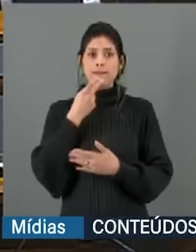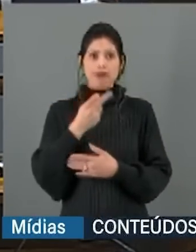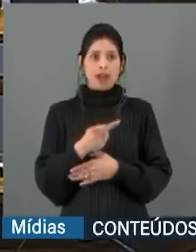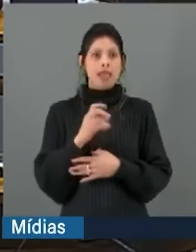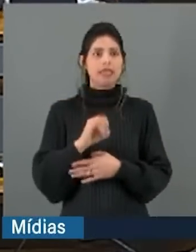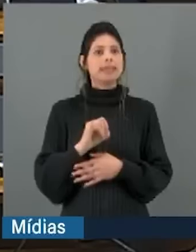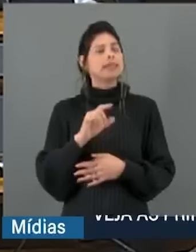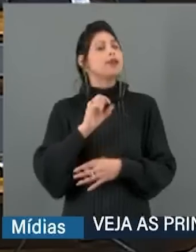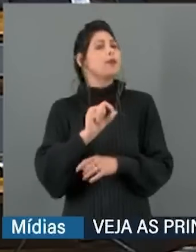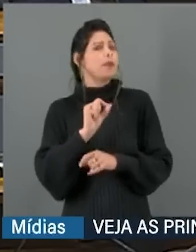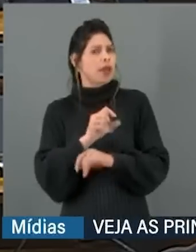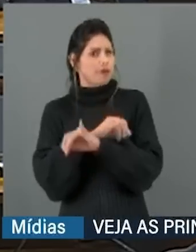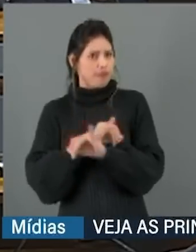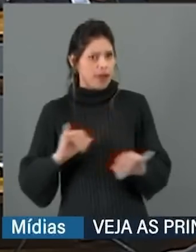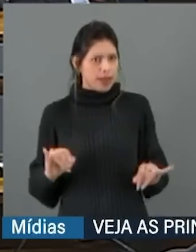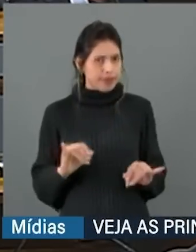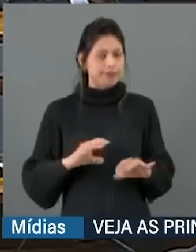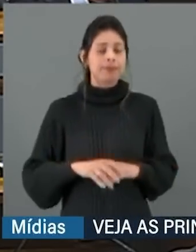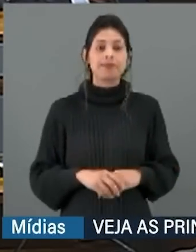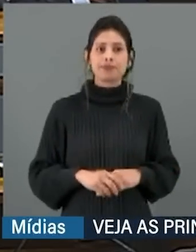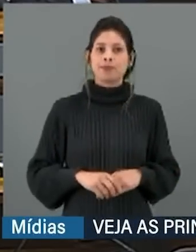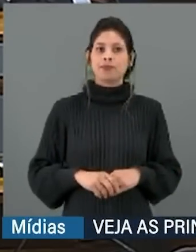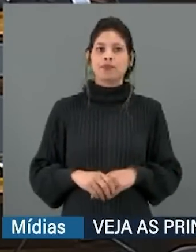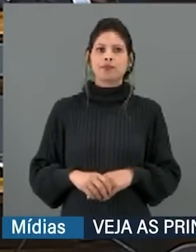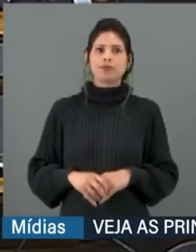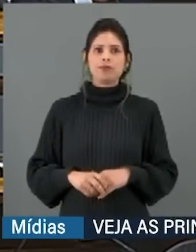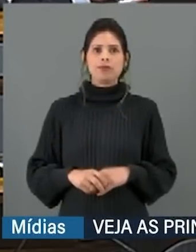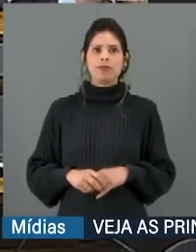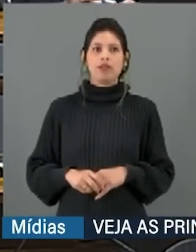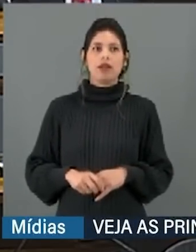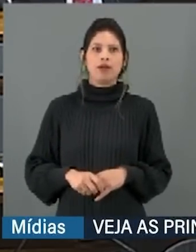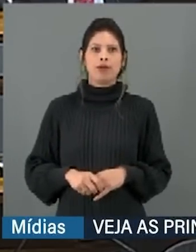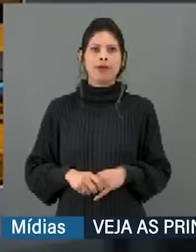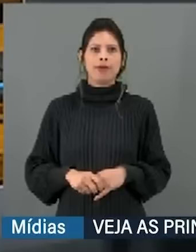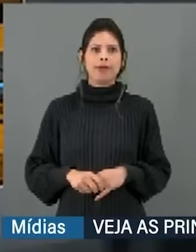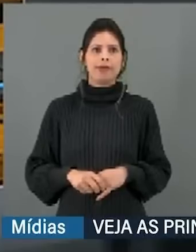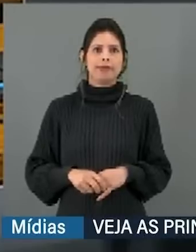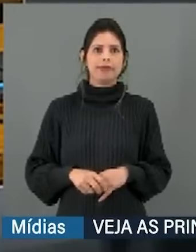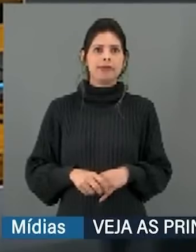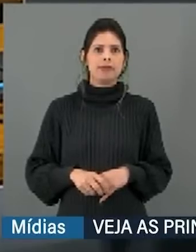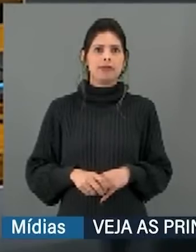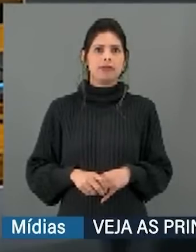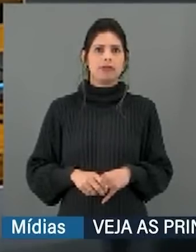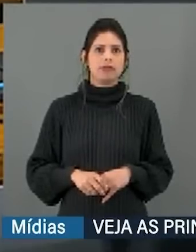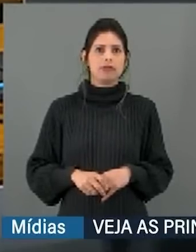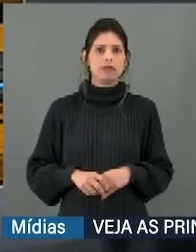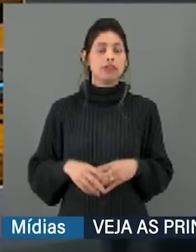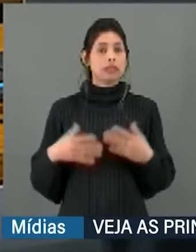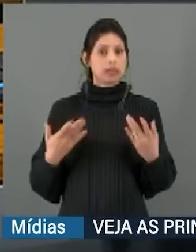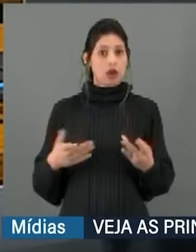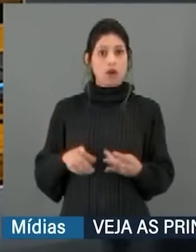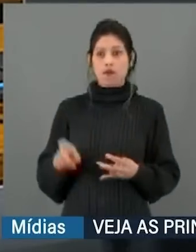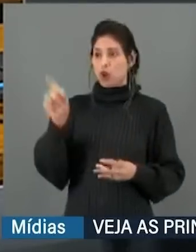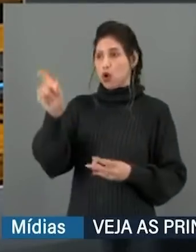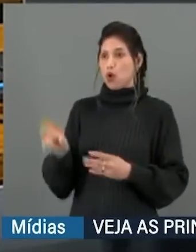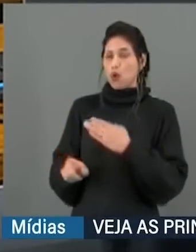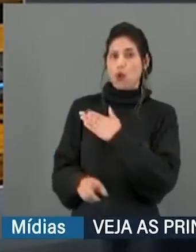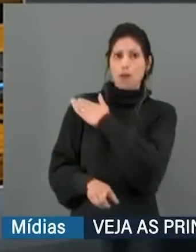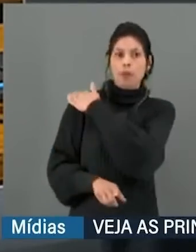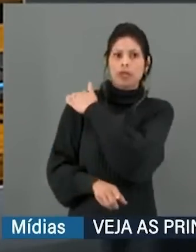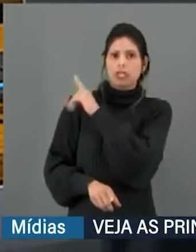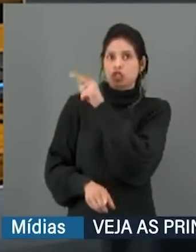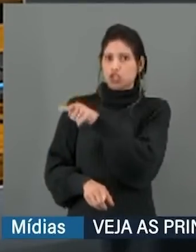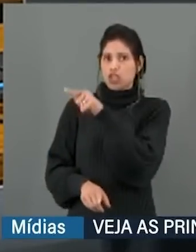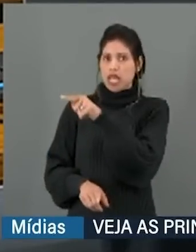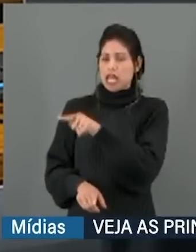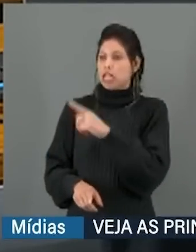queria falar na situação do comandante que está aqui hoje, o senhor que está aqui hoje aqui, que ele errou. Que fique claro isso, não vou passar pano, né? Até